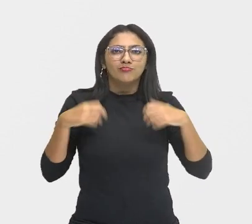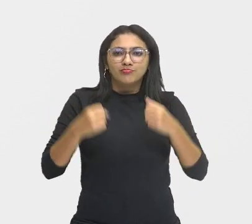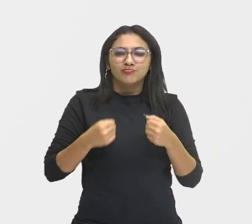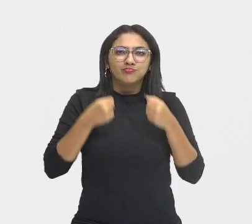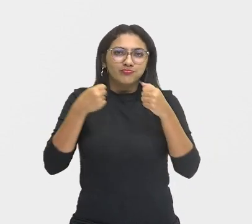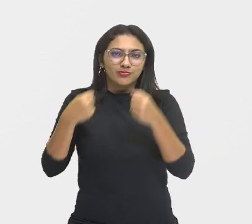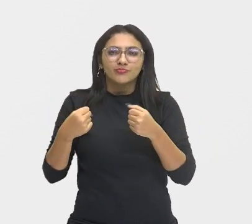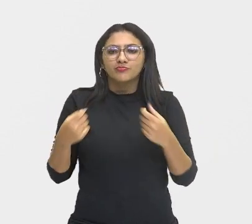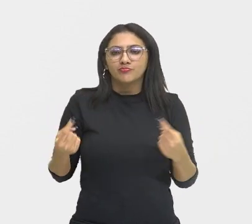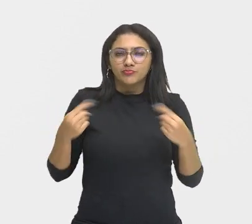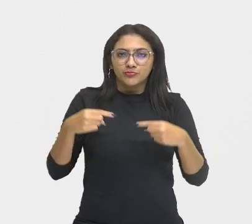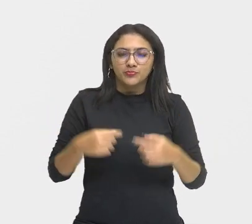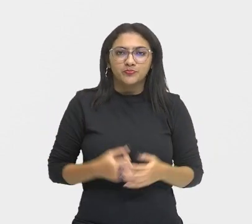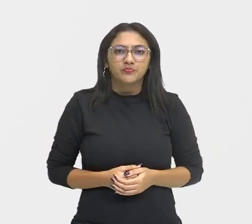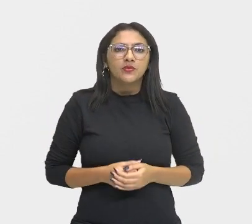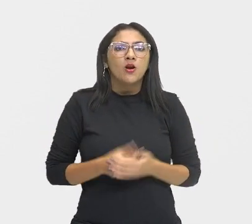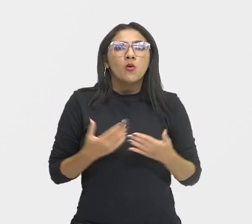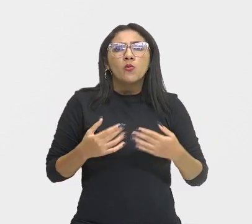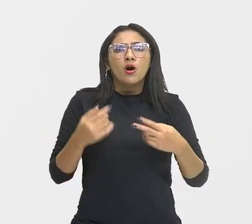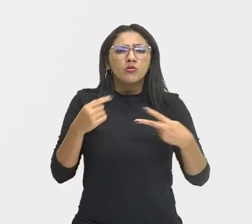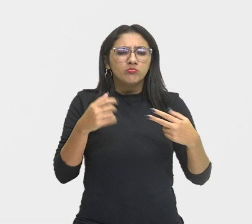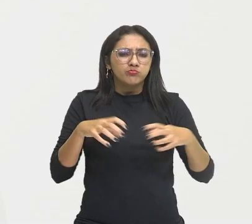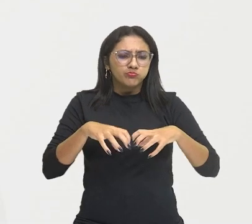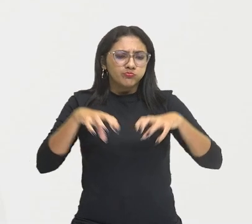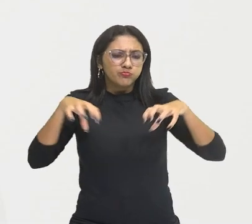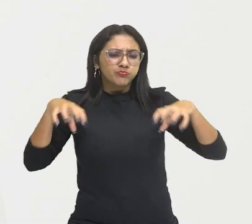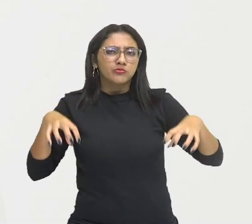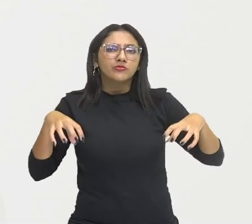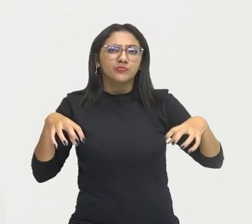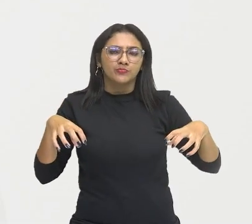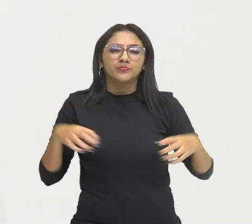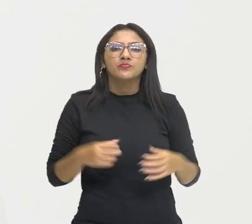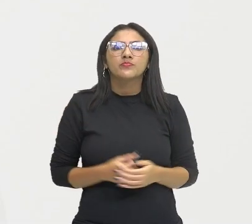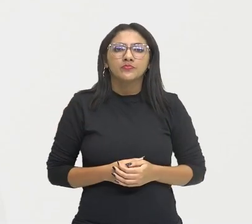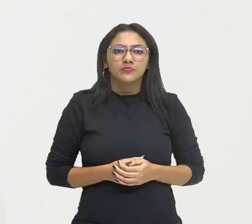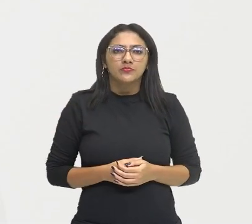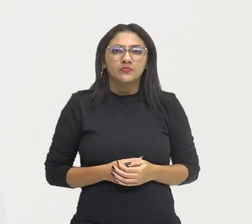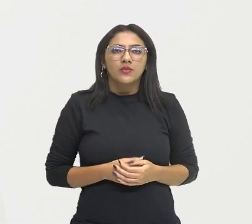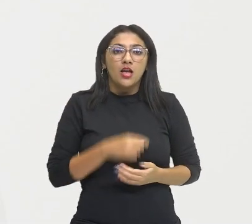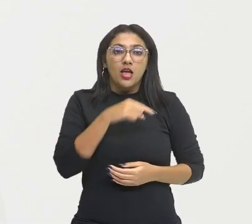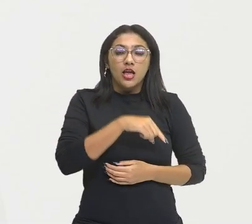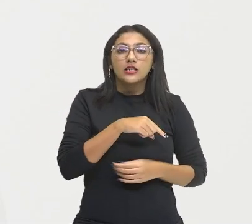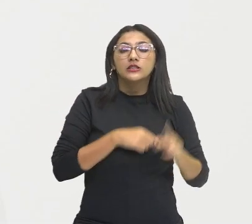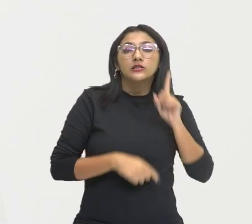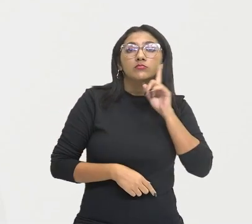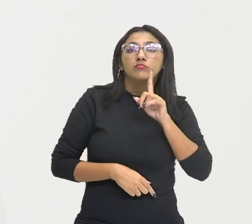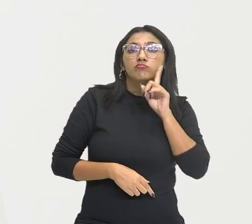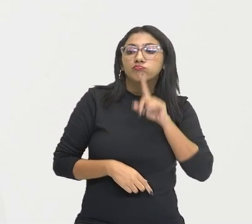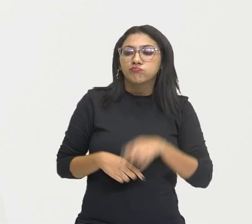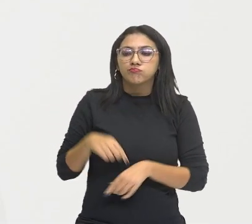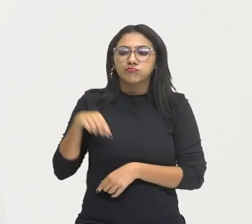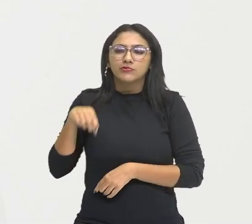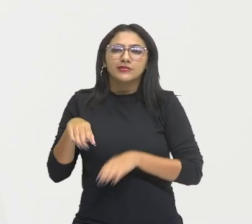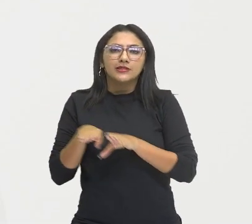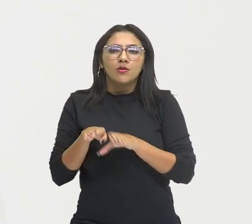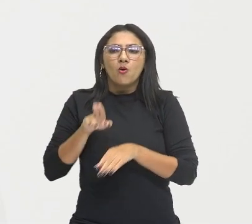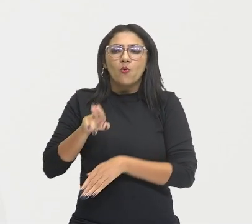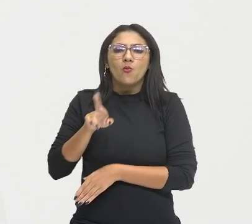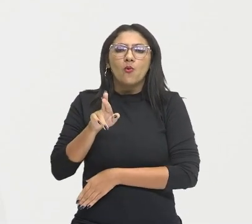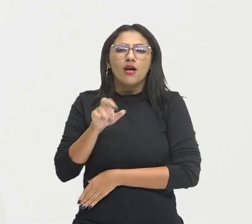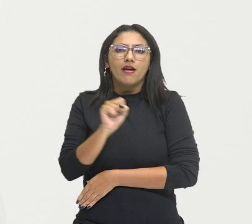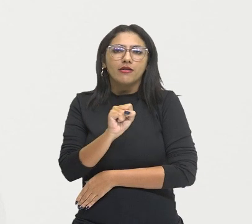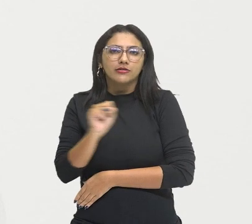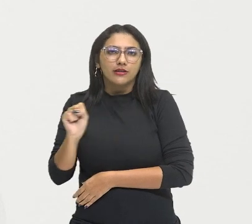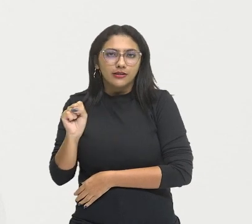chamar de potências, tá bom? Quais são essas potências, professor? Estados Unidos e União Soviética, tá